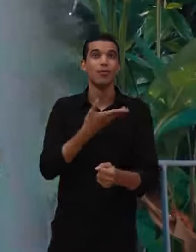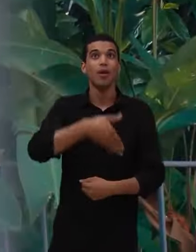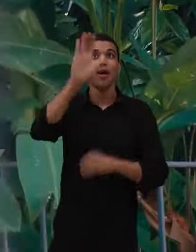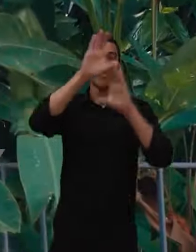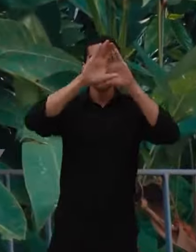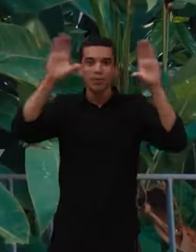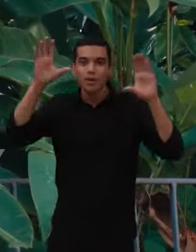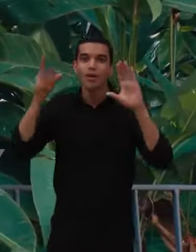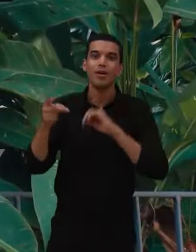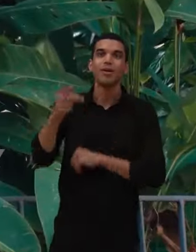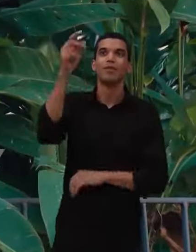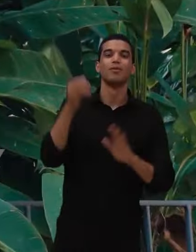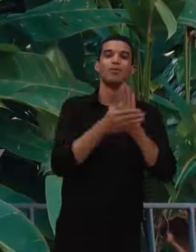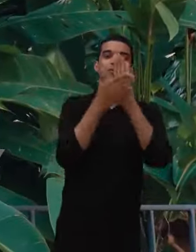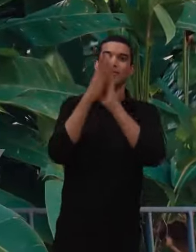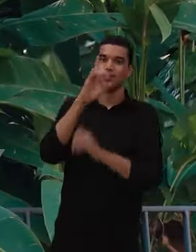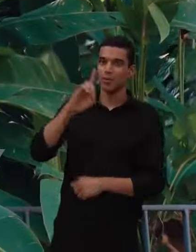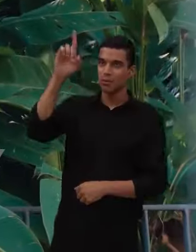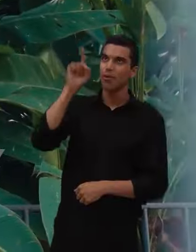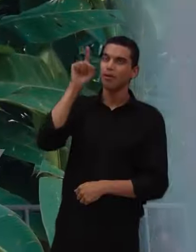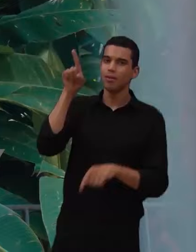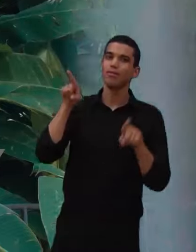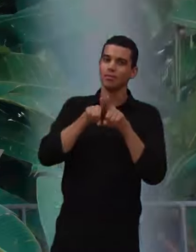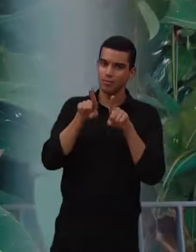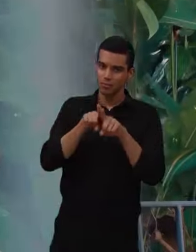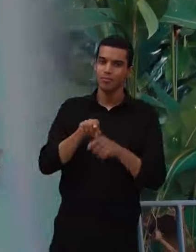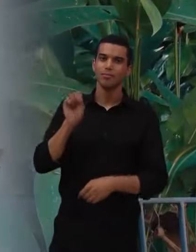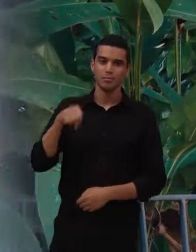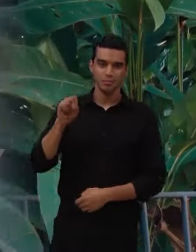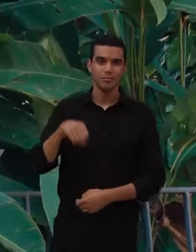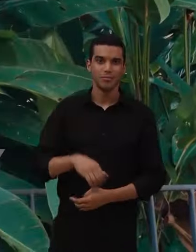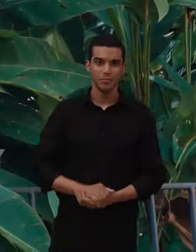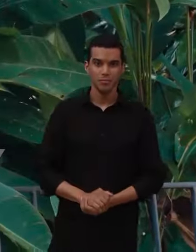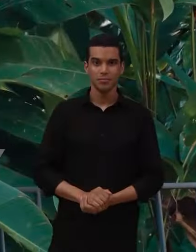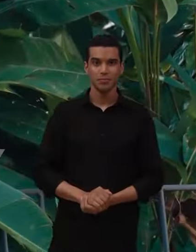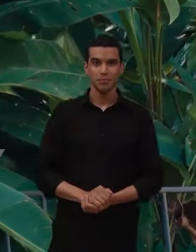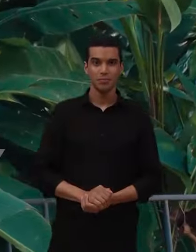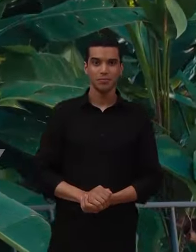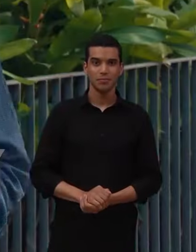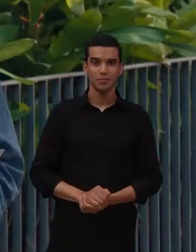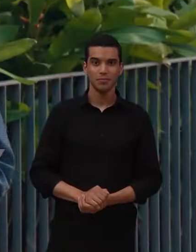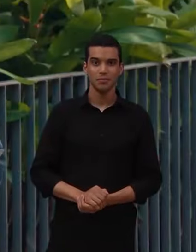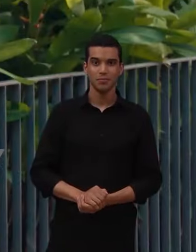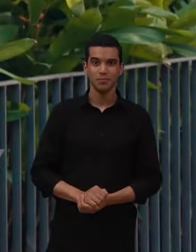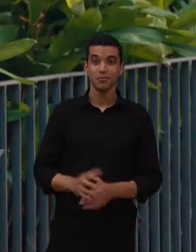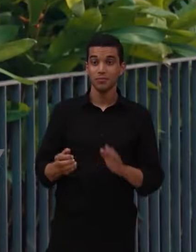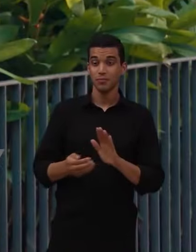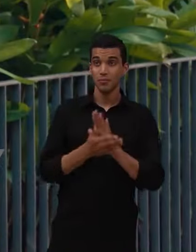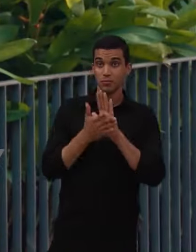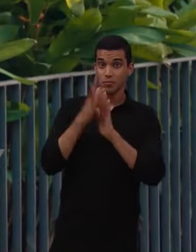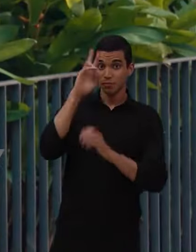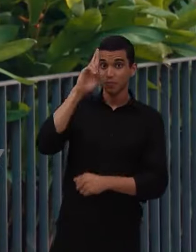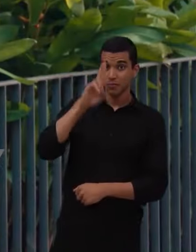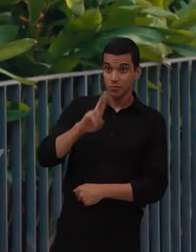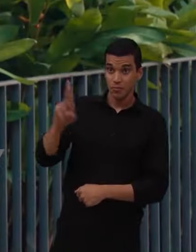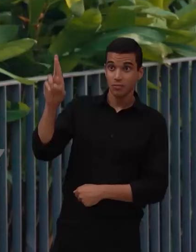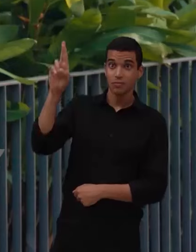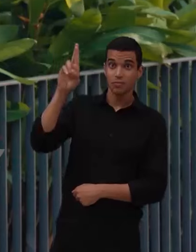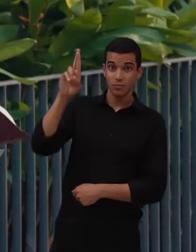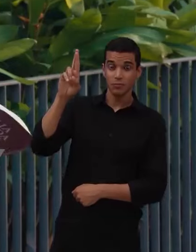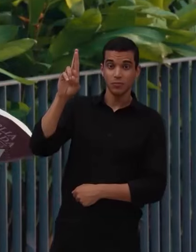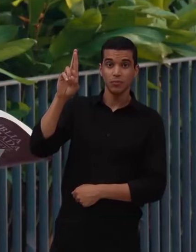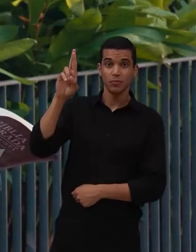louvaremos para toda a eternidade. Louvar o Senhor com as ações.